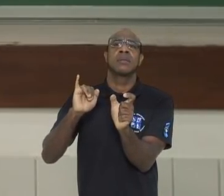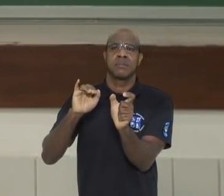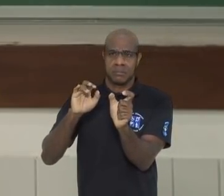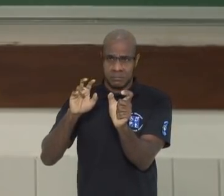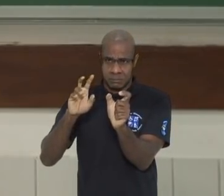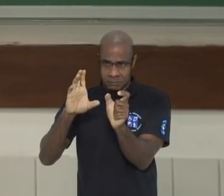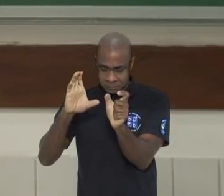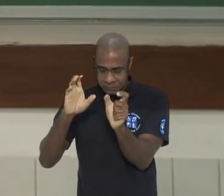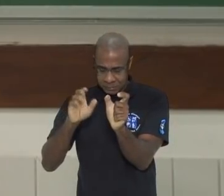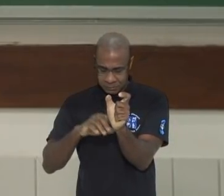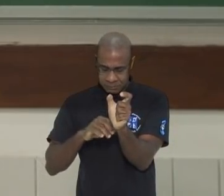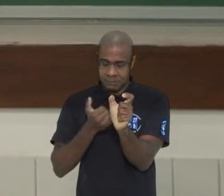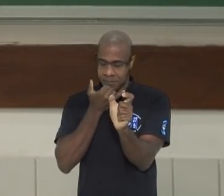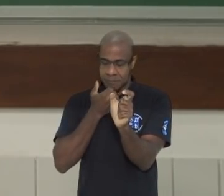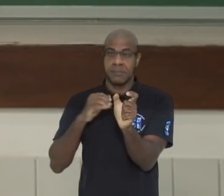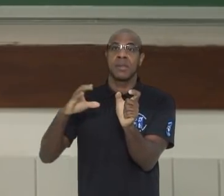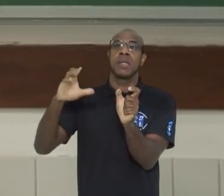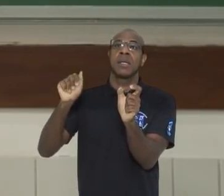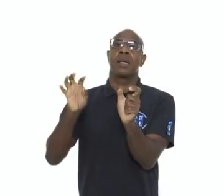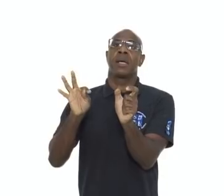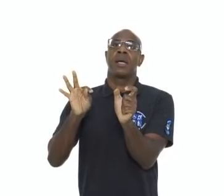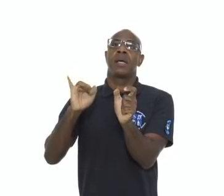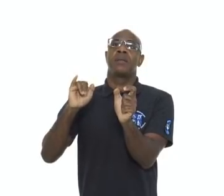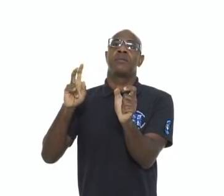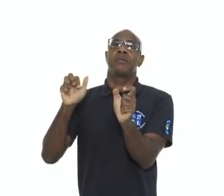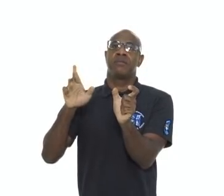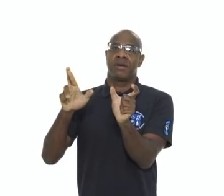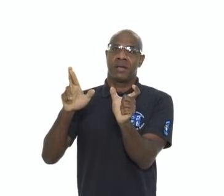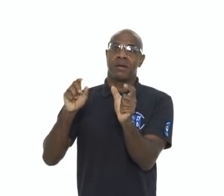resolver esse exercício e nós já voltamos.